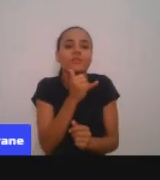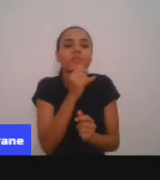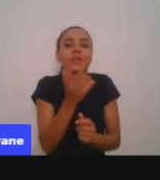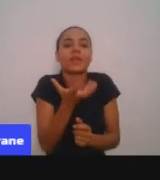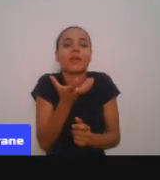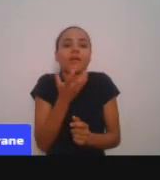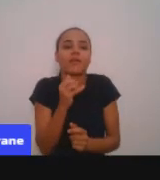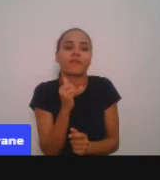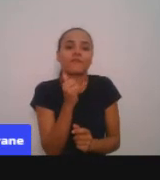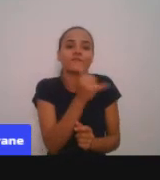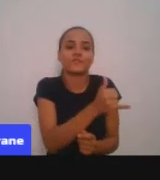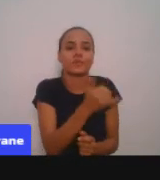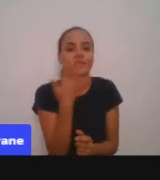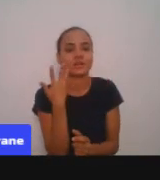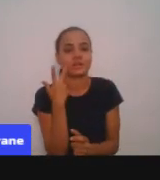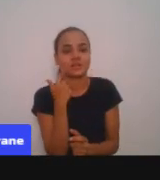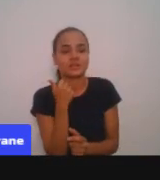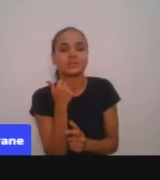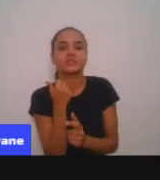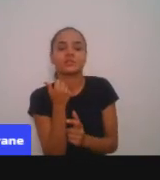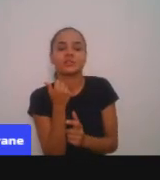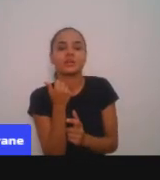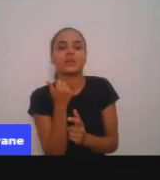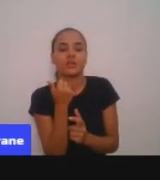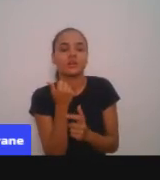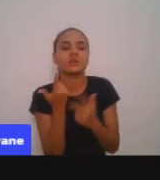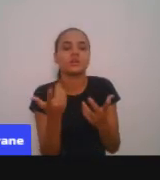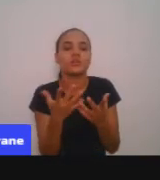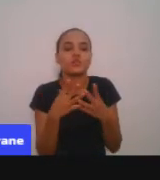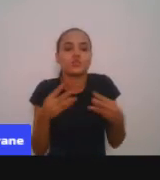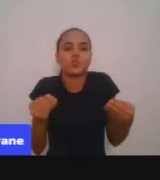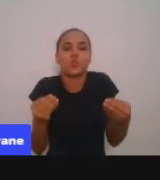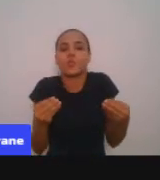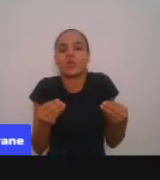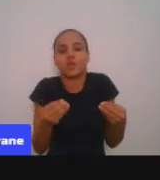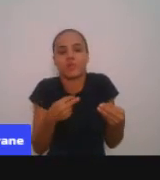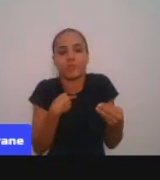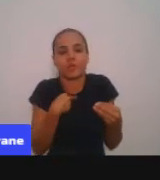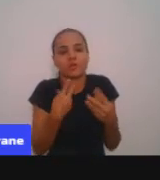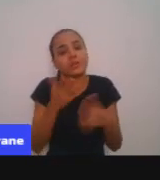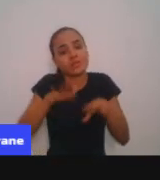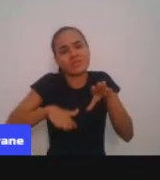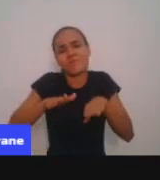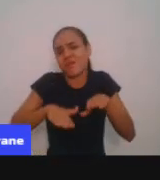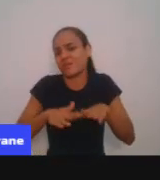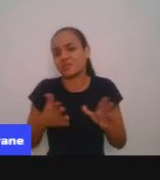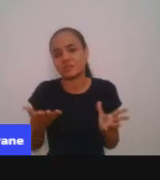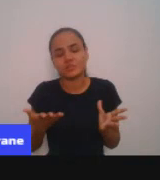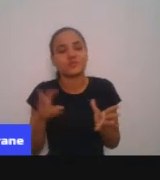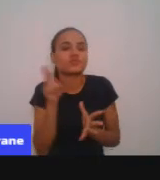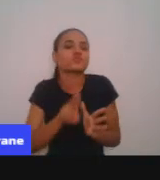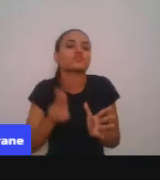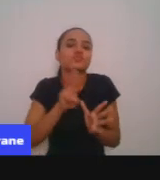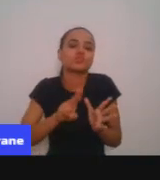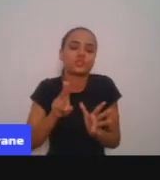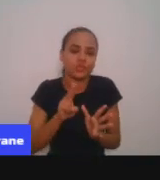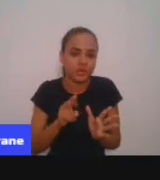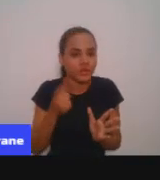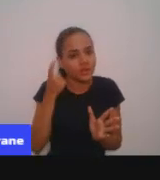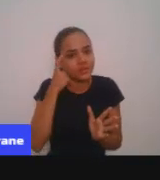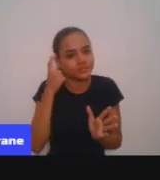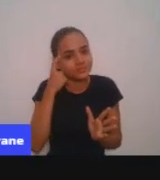tem uns efeitos muito interessantes, que depende de como você utilizar, utilizando o bom senso, vocês vão